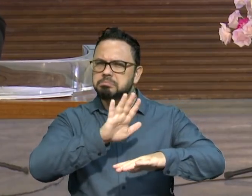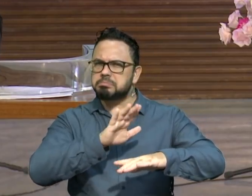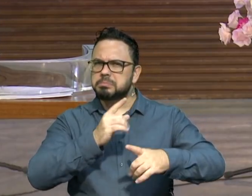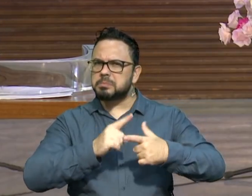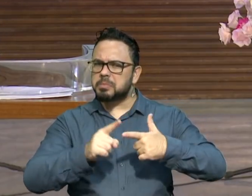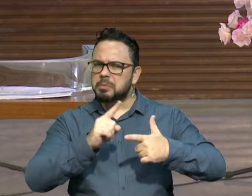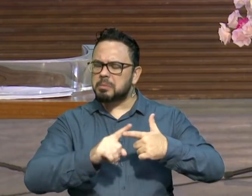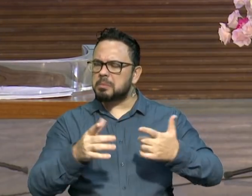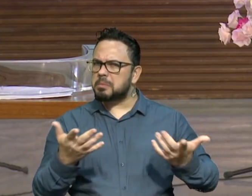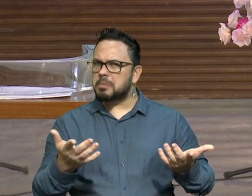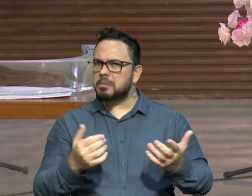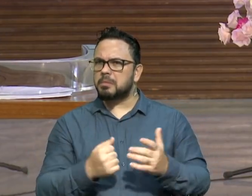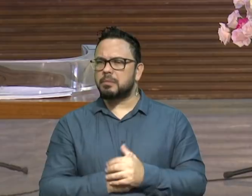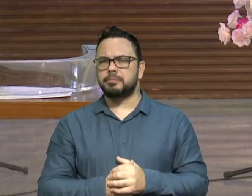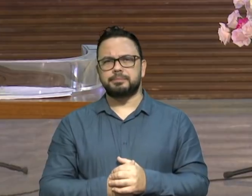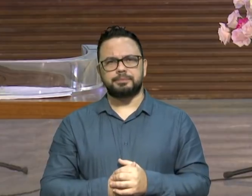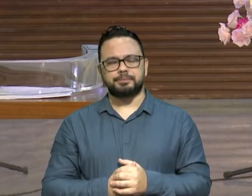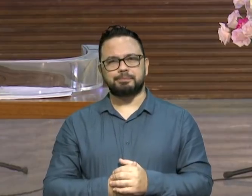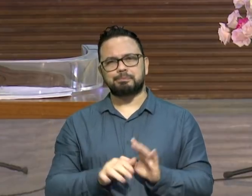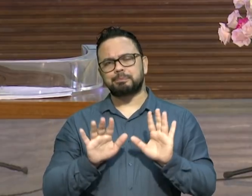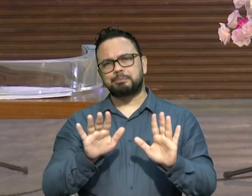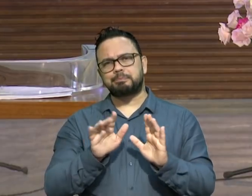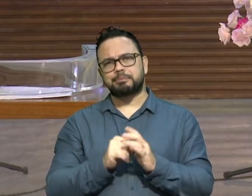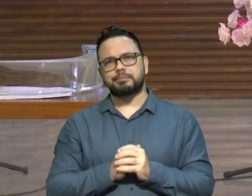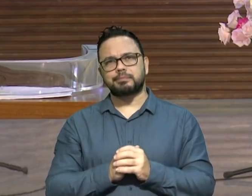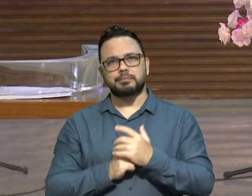partir do antigo que se desfez irmãos